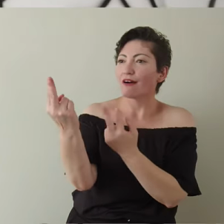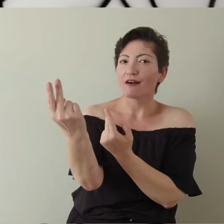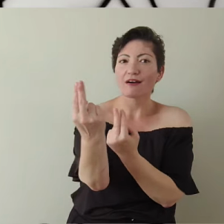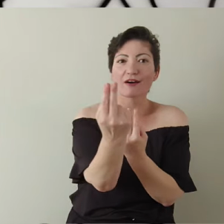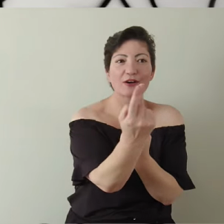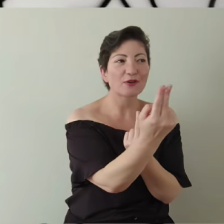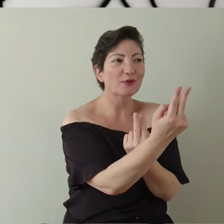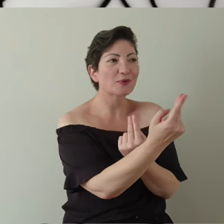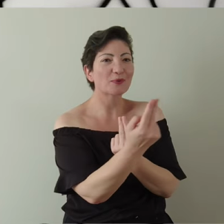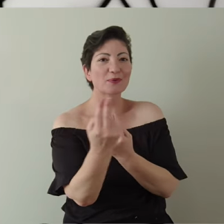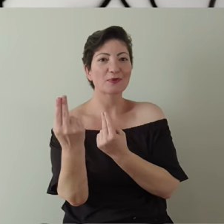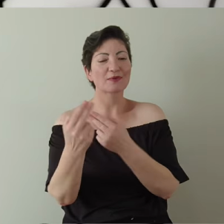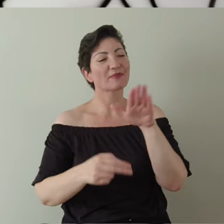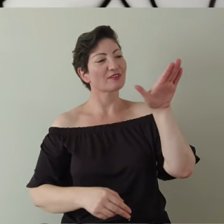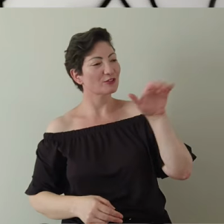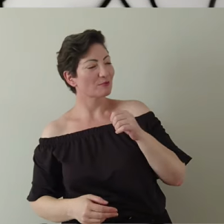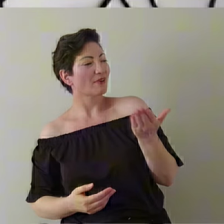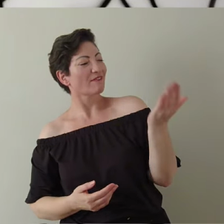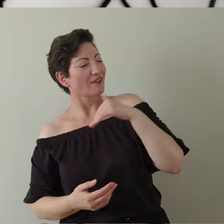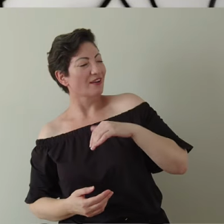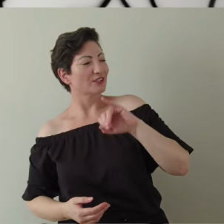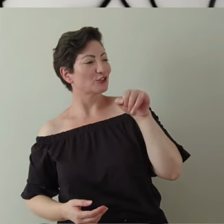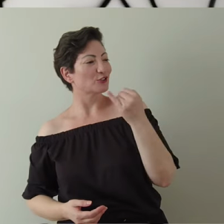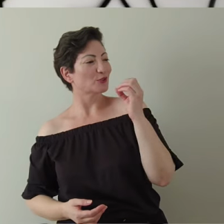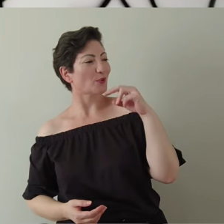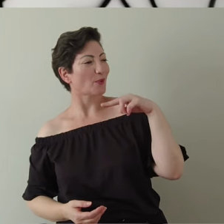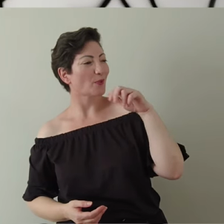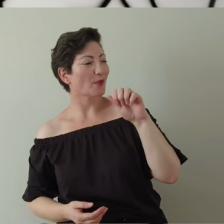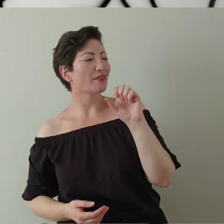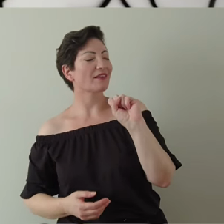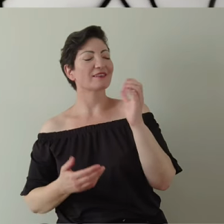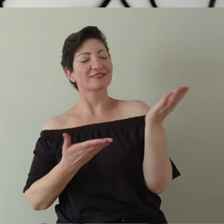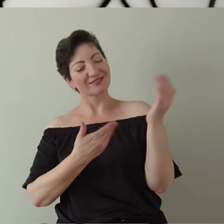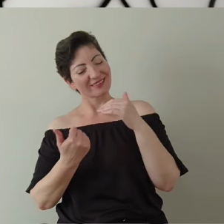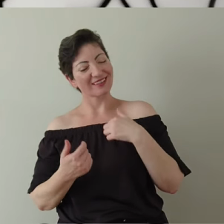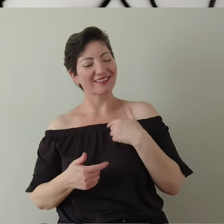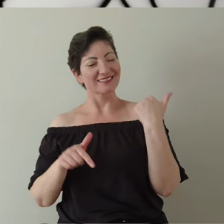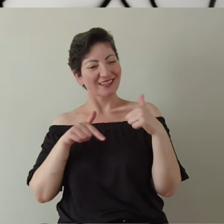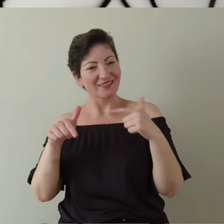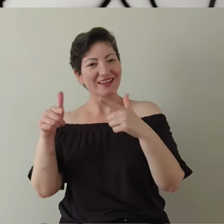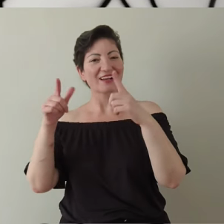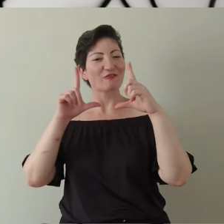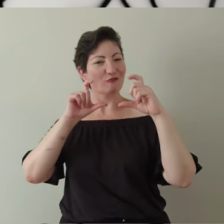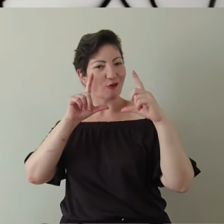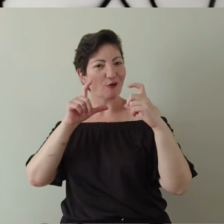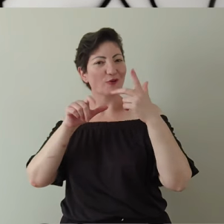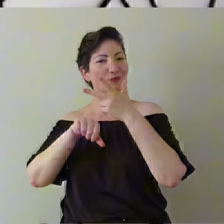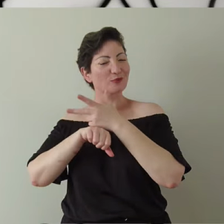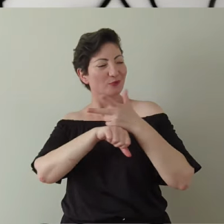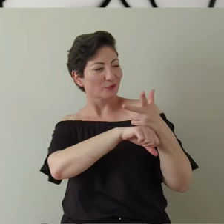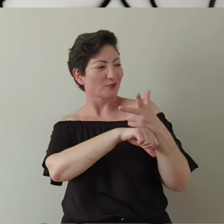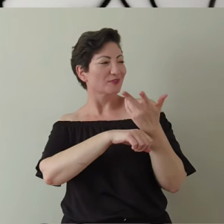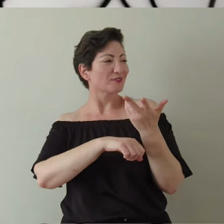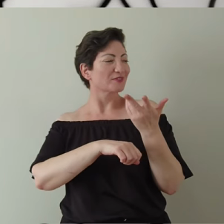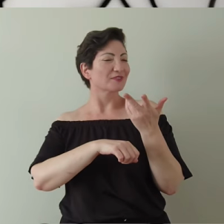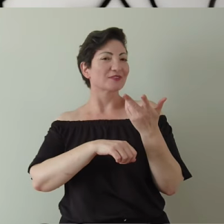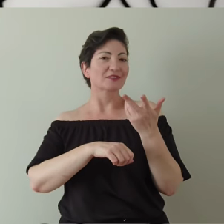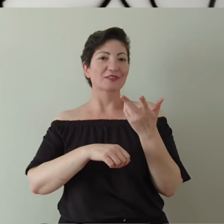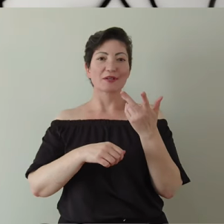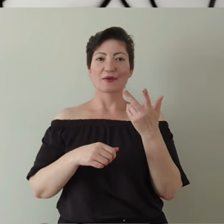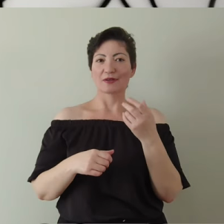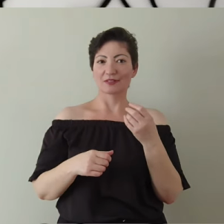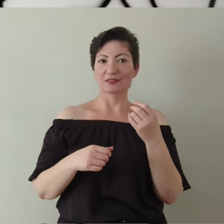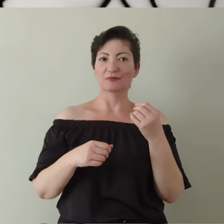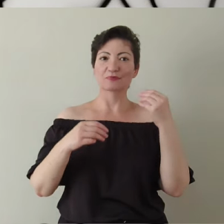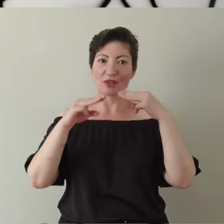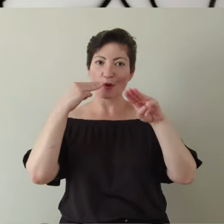a mim. E aí eu chamei o Jonas, falei, Jonas, vamos trabalhar com a gente e tal, você faz as fotos, faz os vídeos e faz o som